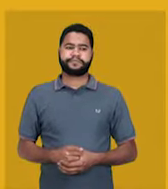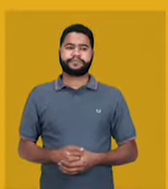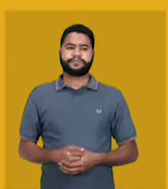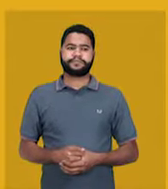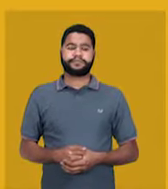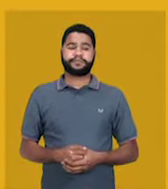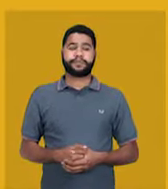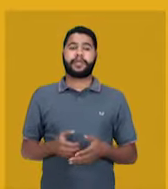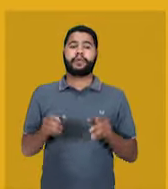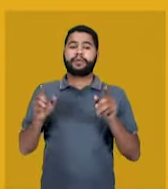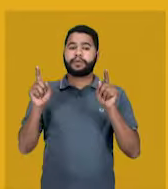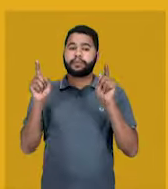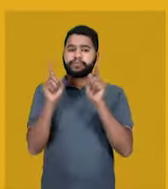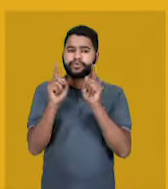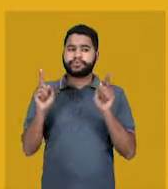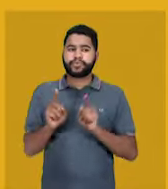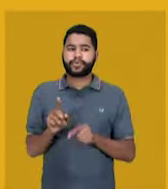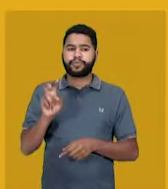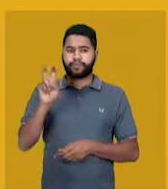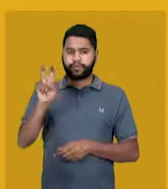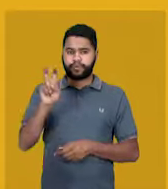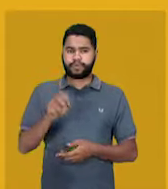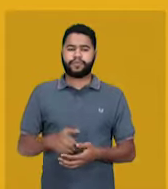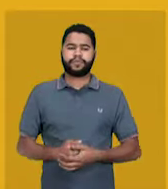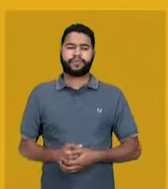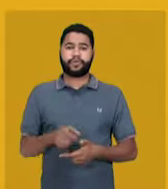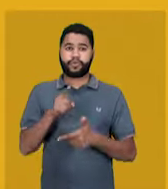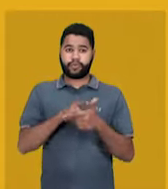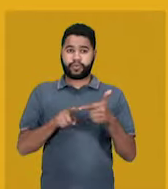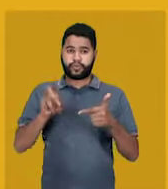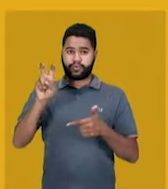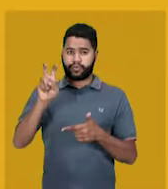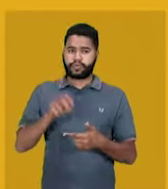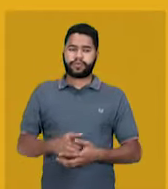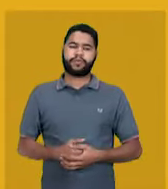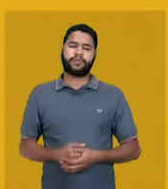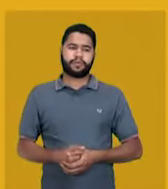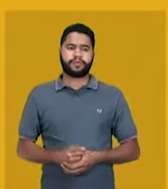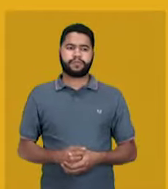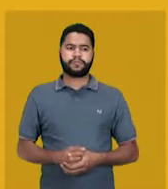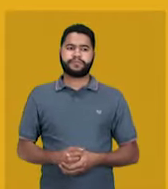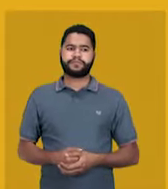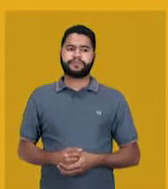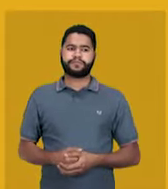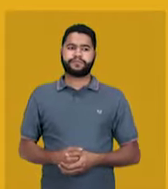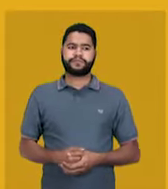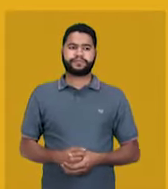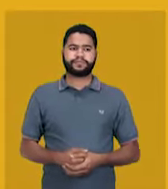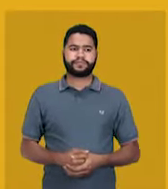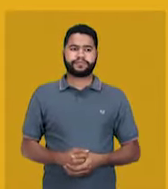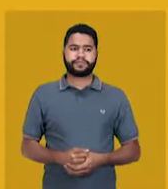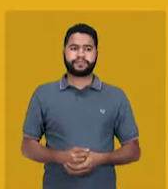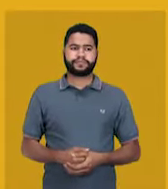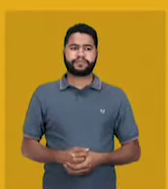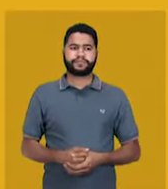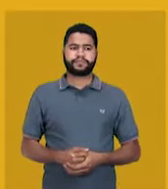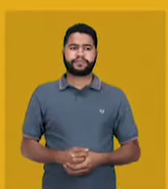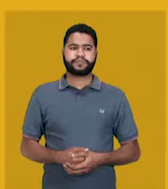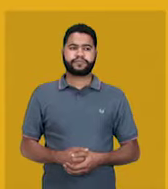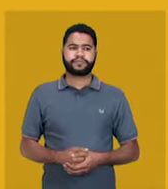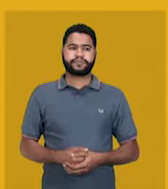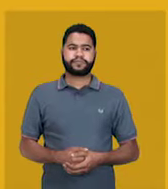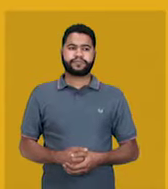Vou fazer a simplificação aqui por 5, né? Então, 275 dividido por 5 vai